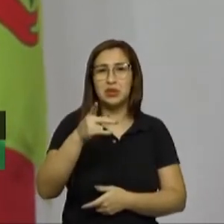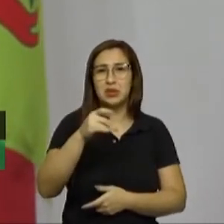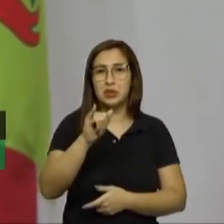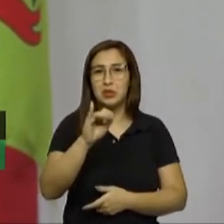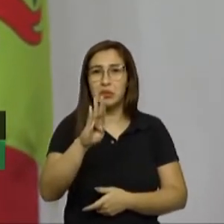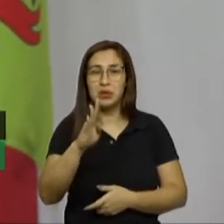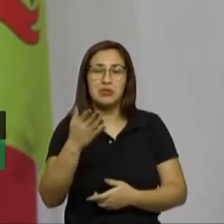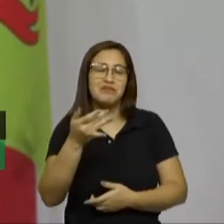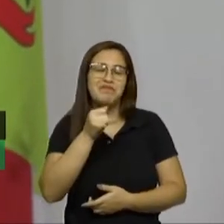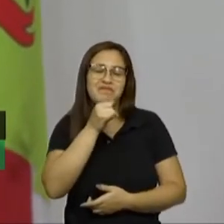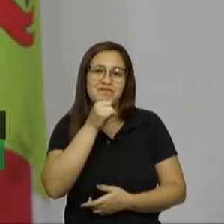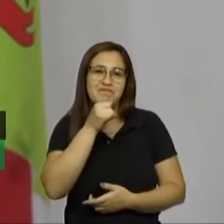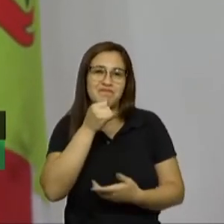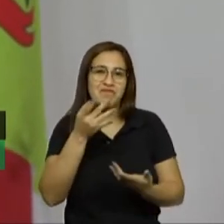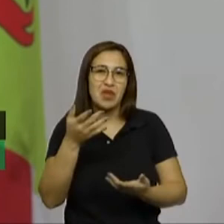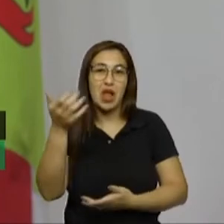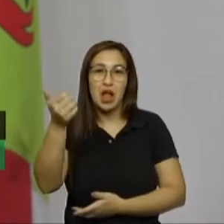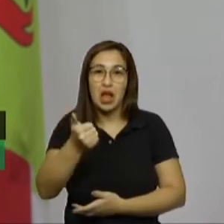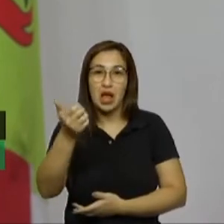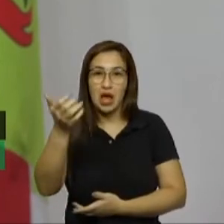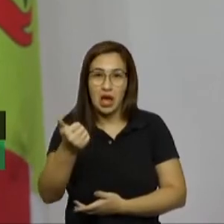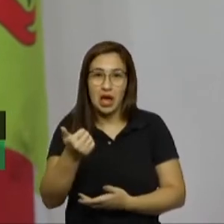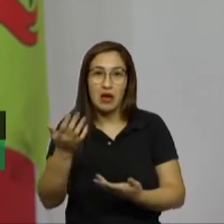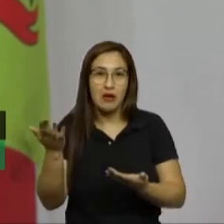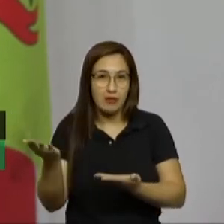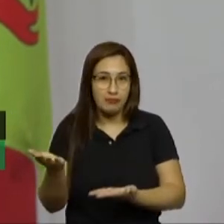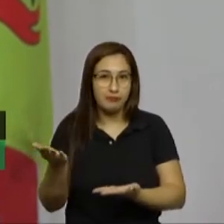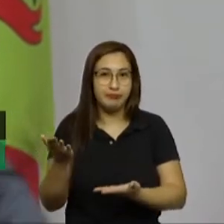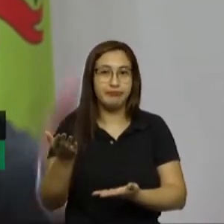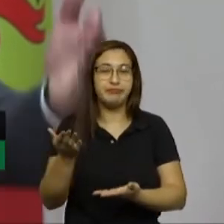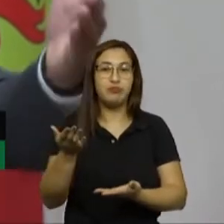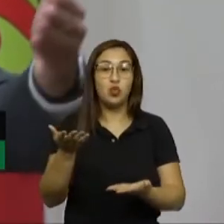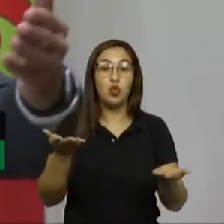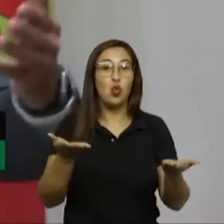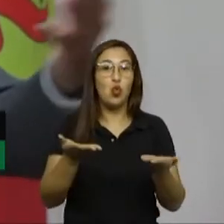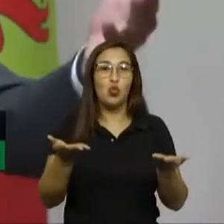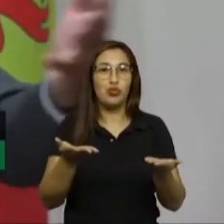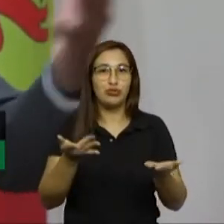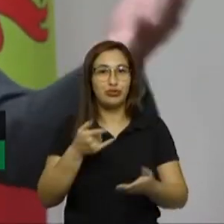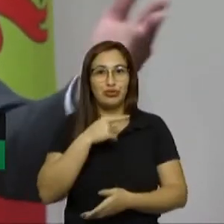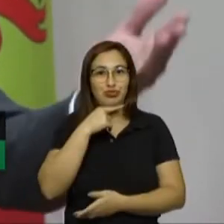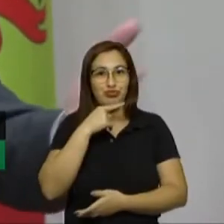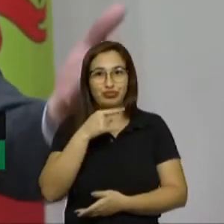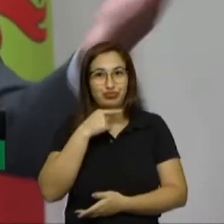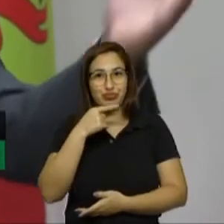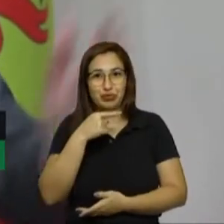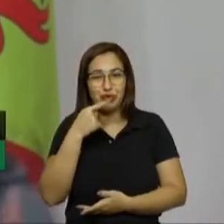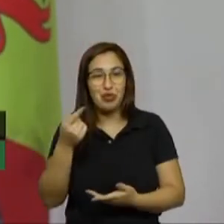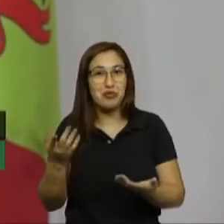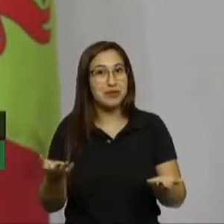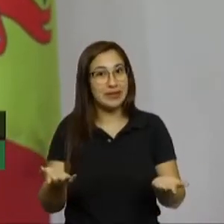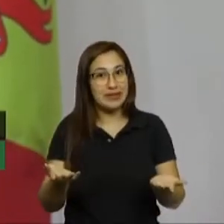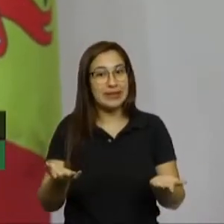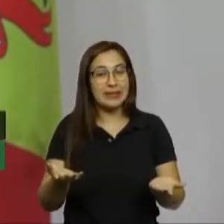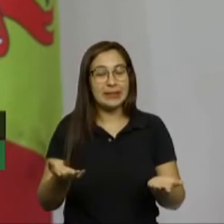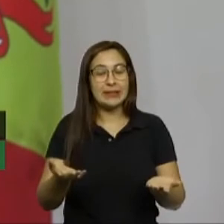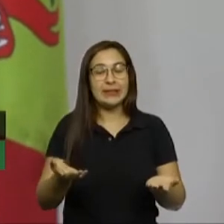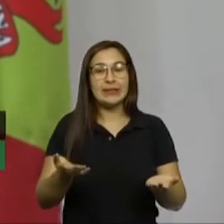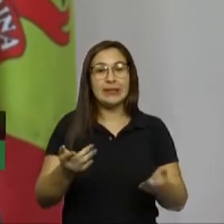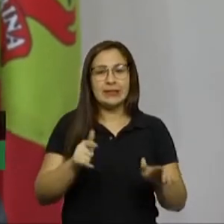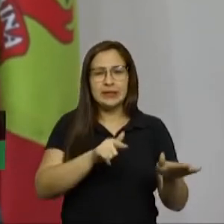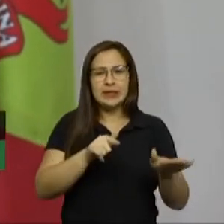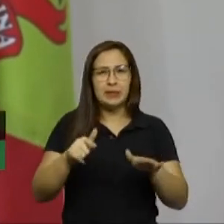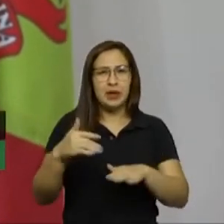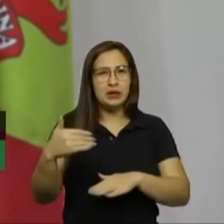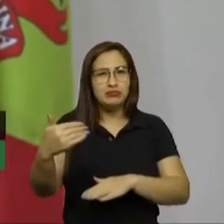leite por exemplo que eu vejo que hoje não vai ser bem sucedido mas tô sentindo que Daqui a algumas